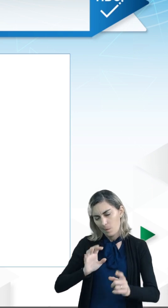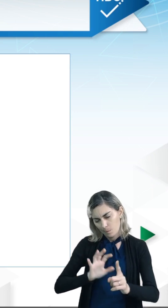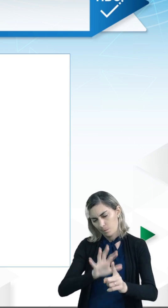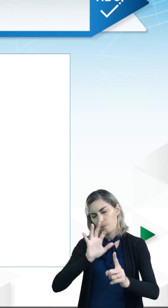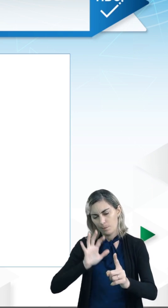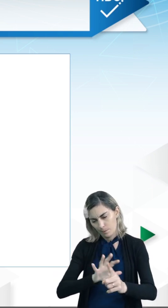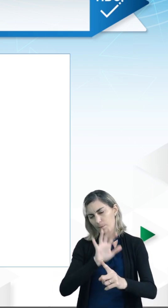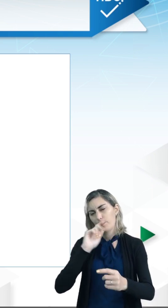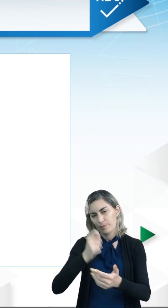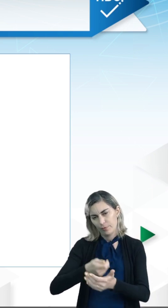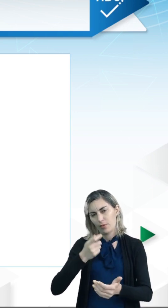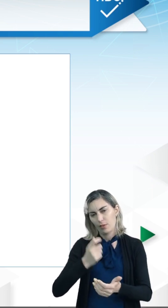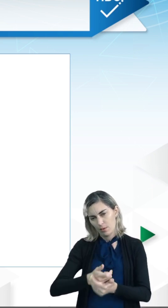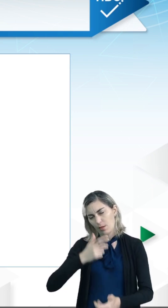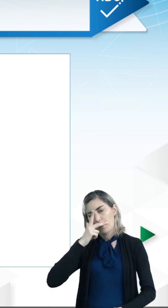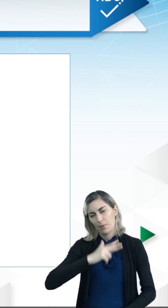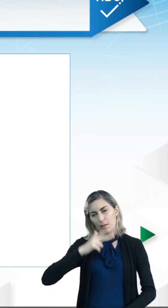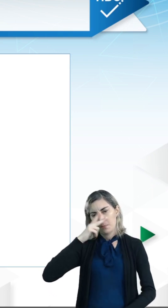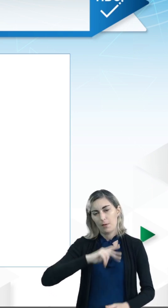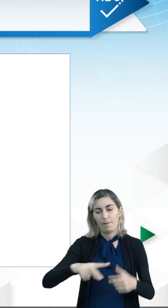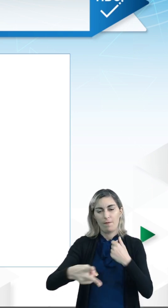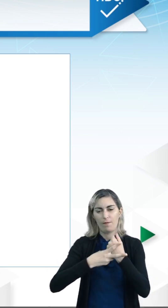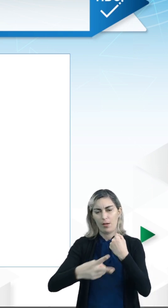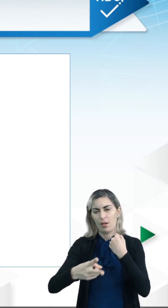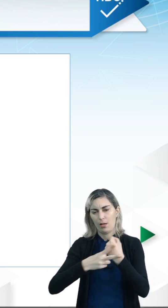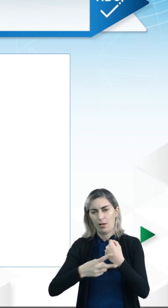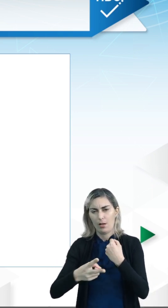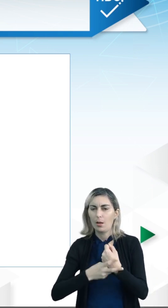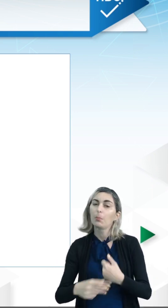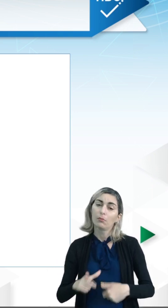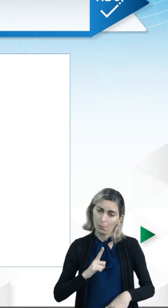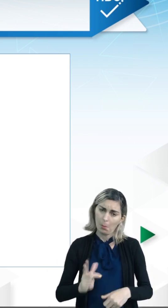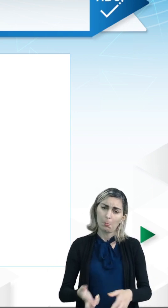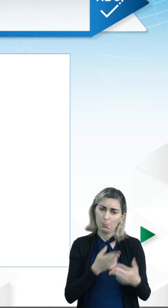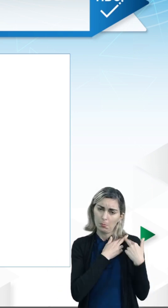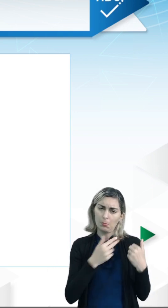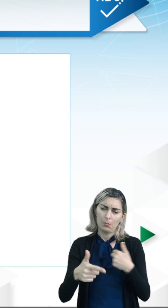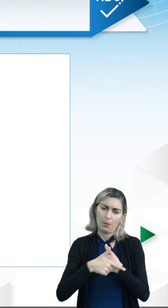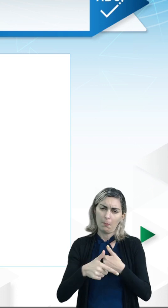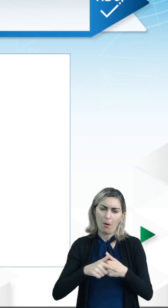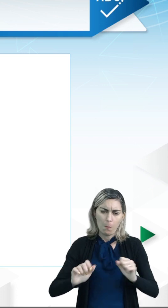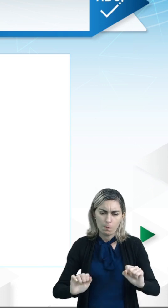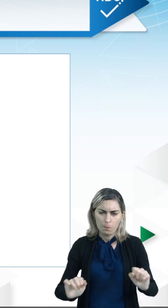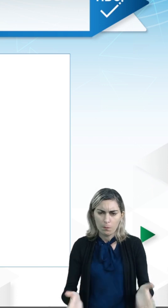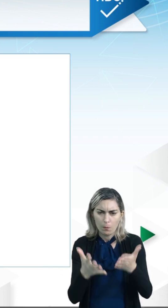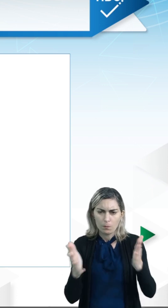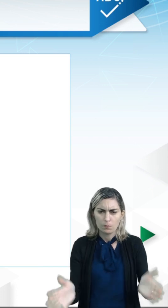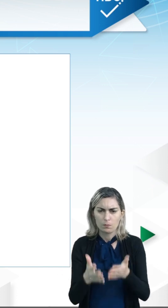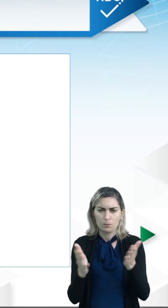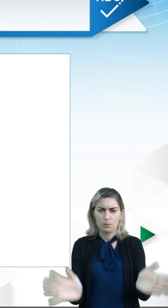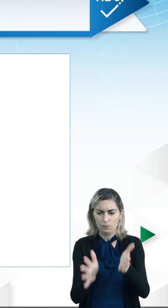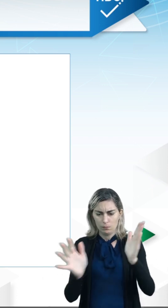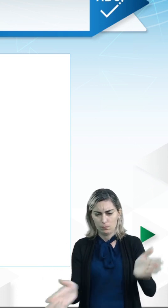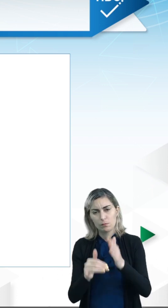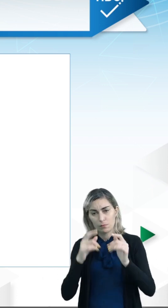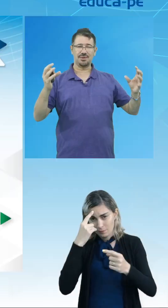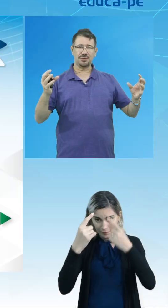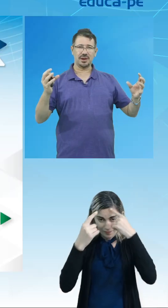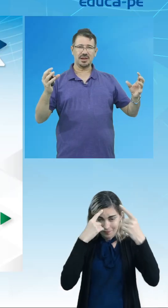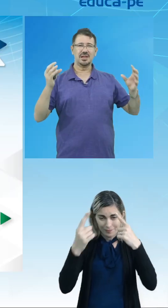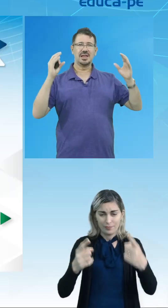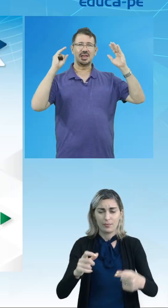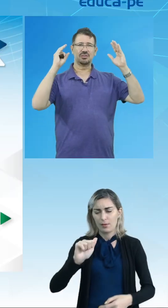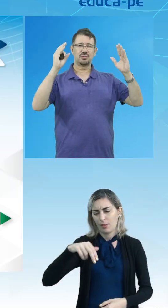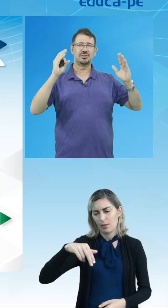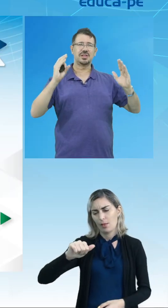essa repetição do verbo tem um papel, reforçar. Reforçar aquela ideia.